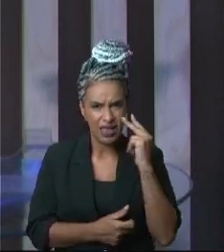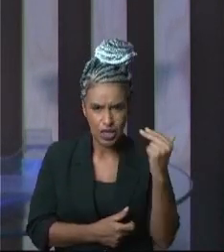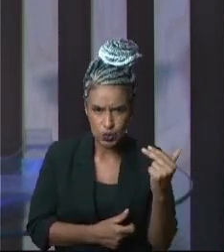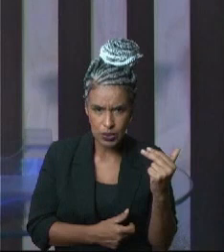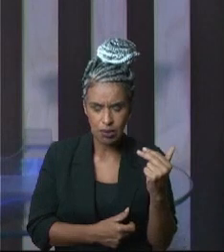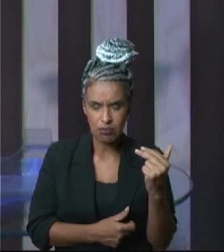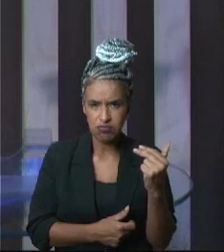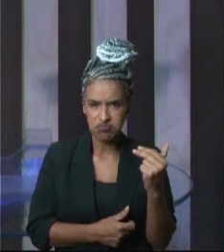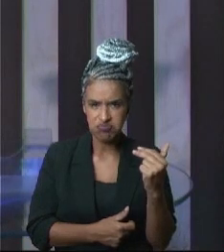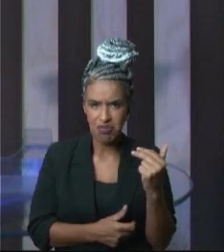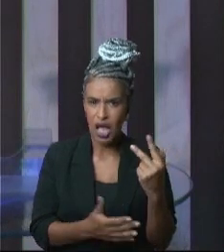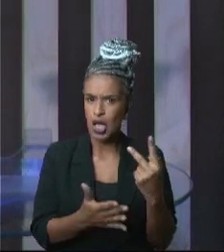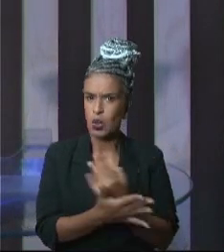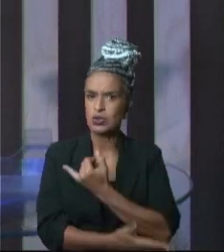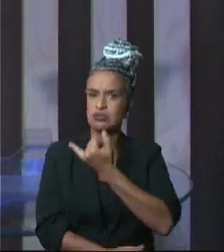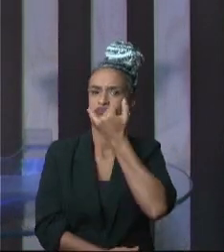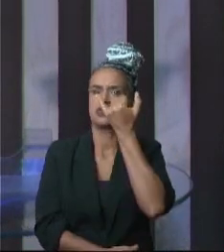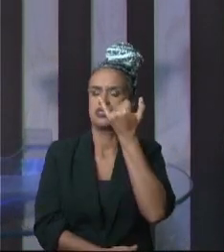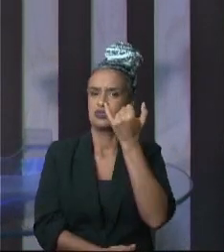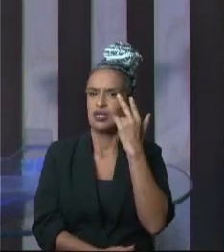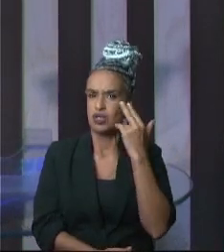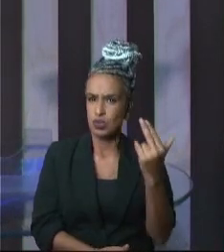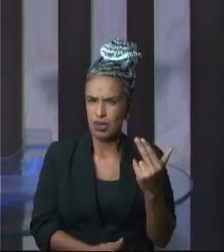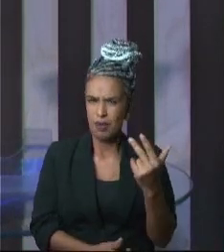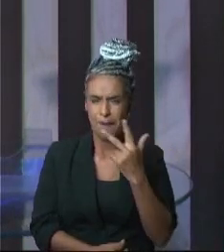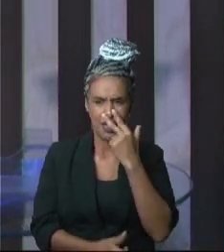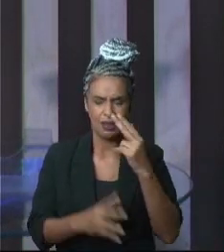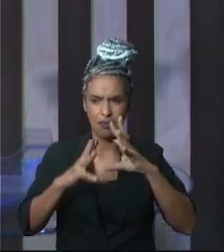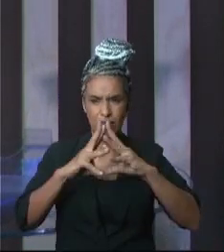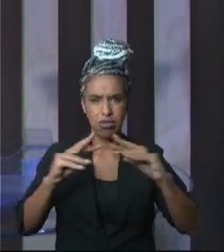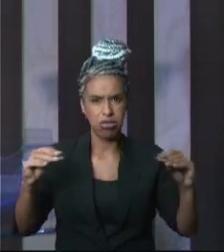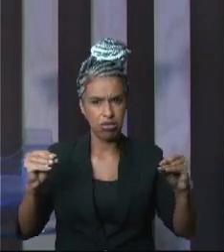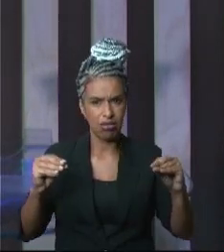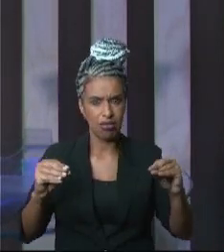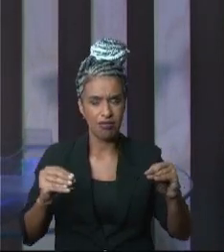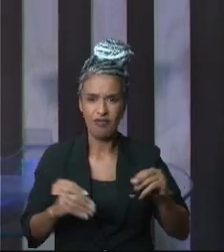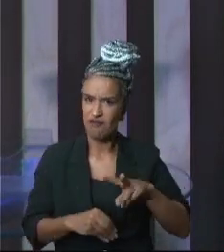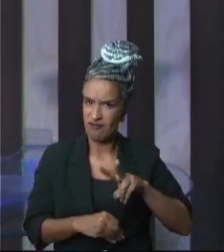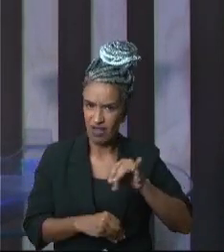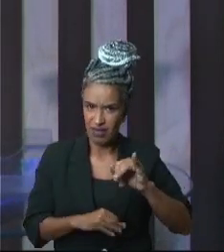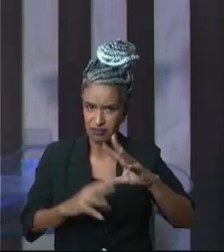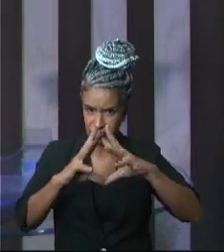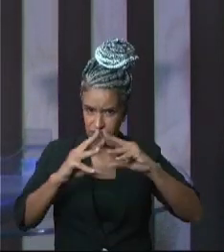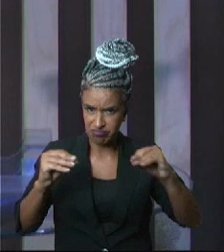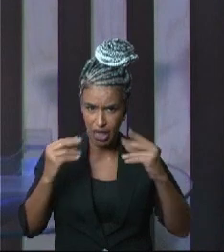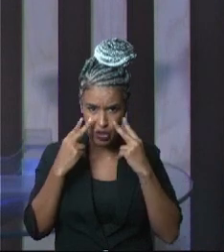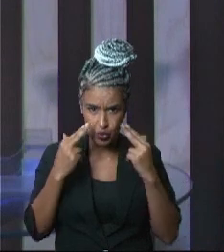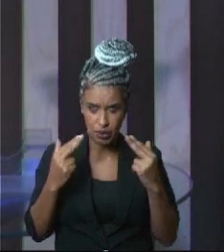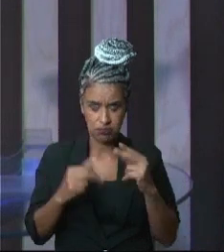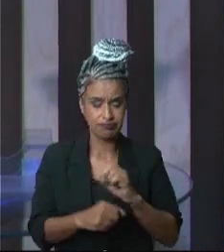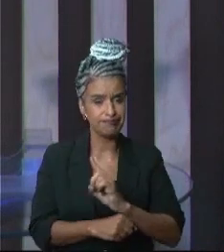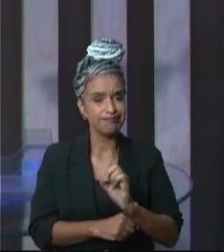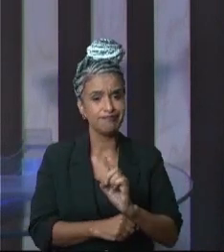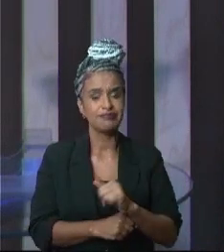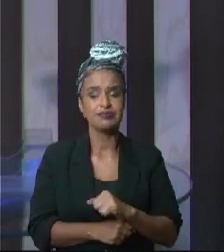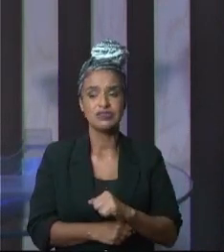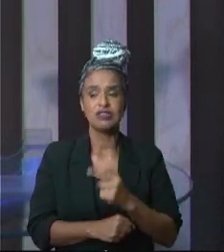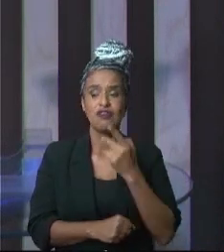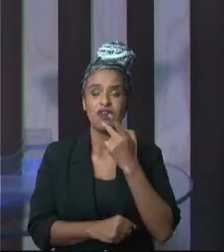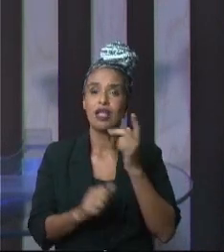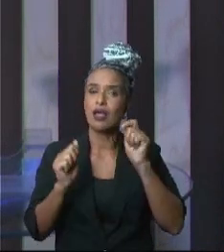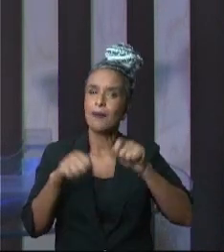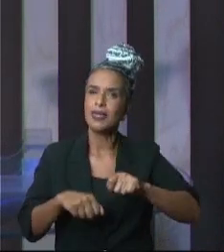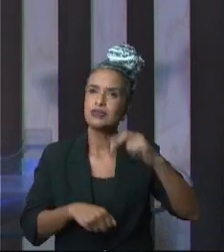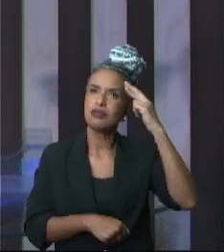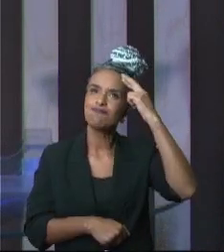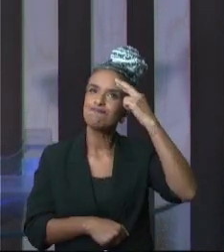naturalmente. Nem me parecem que vão desaparecer naturalmente, né? Então, o que eu estou falando aqui é da nossa